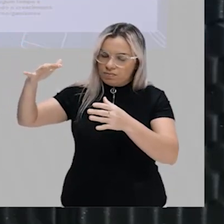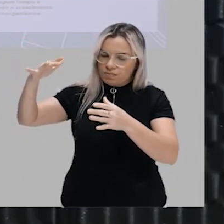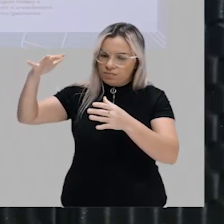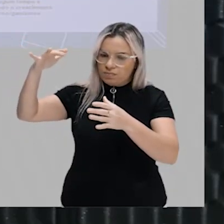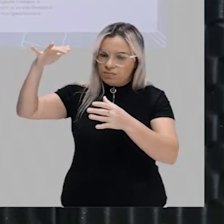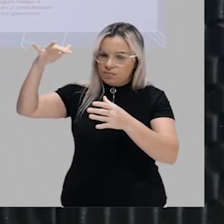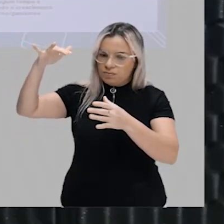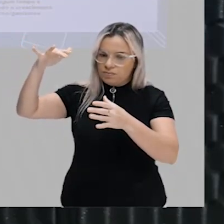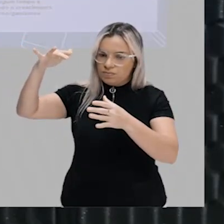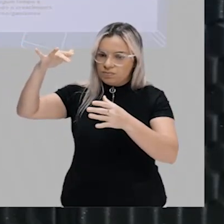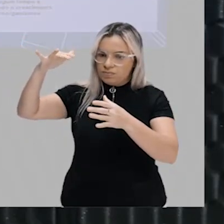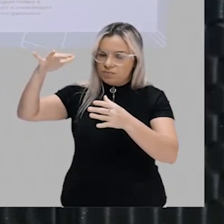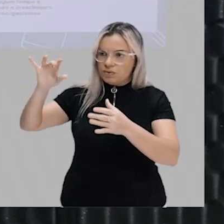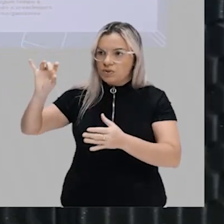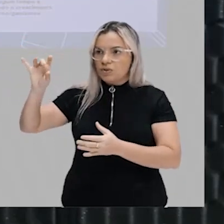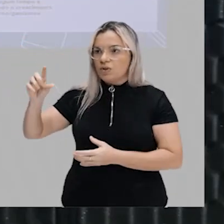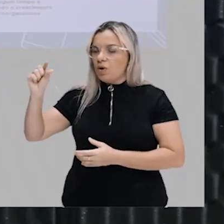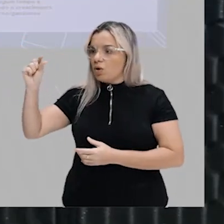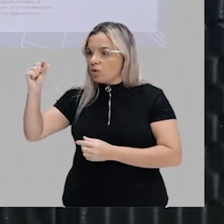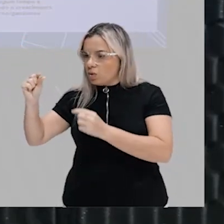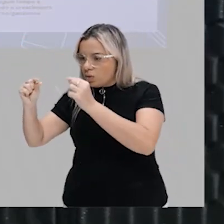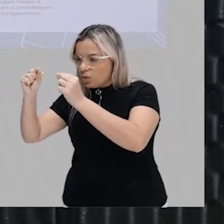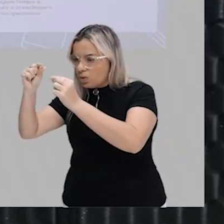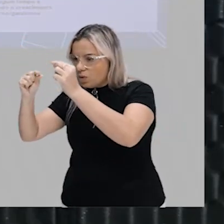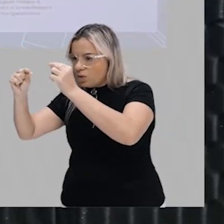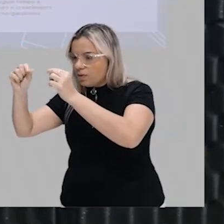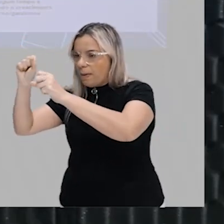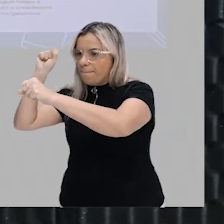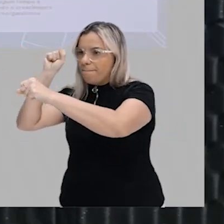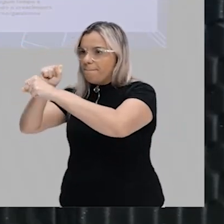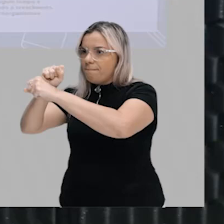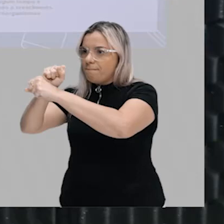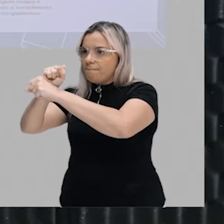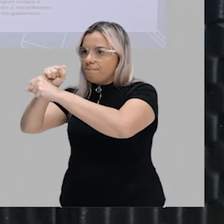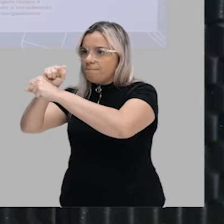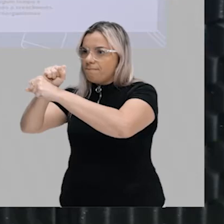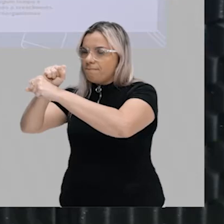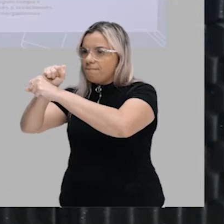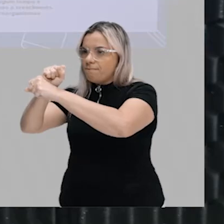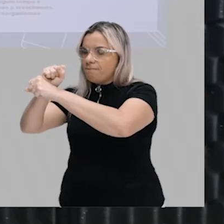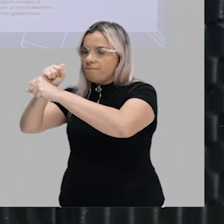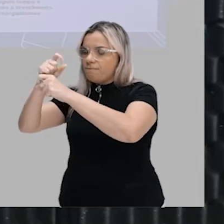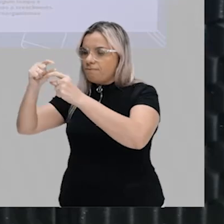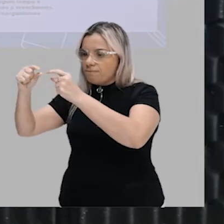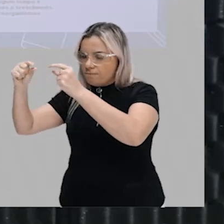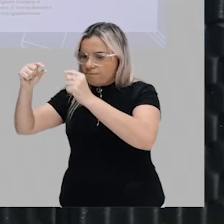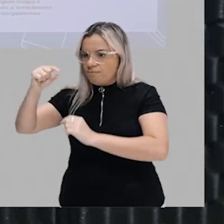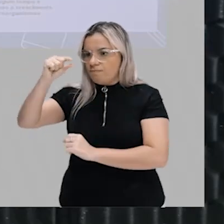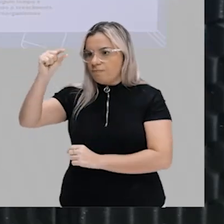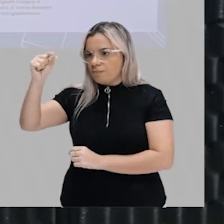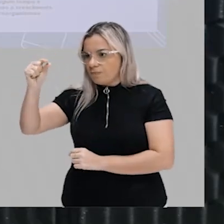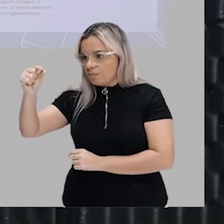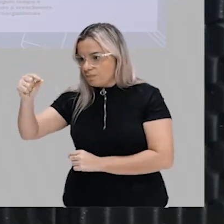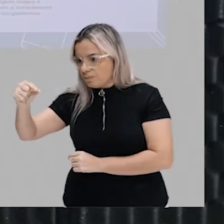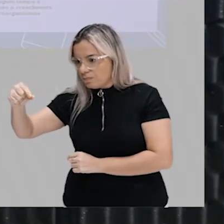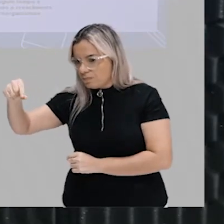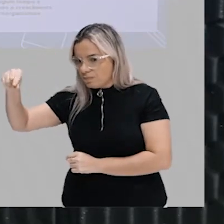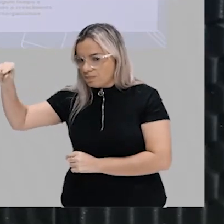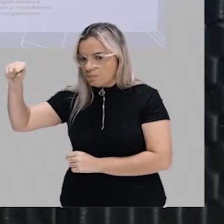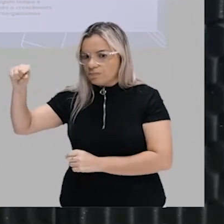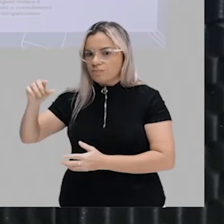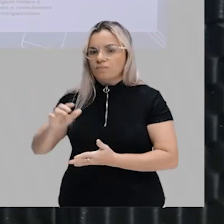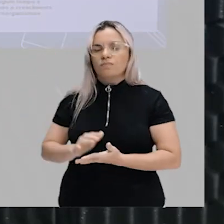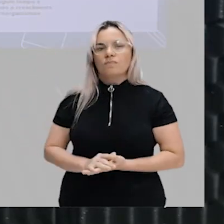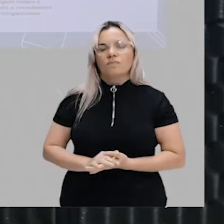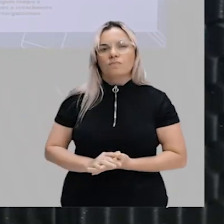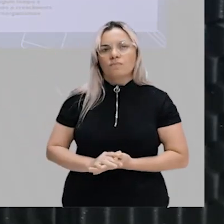e os micro-organismos ficavam retidos aqui nessa parte que está curvada, onde a água estava destilada, tá? Então,